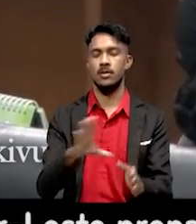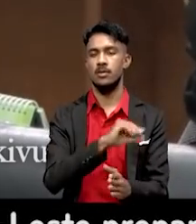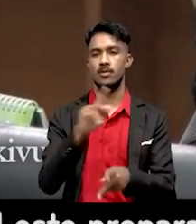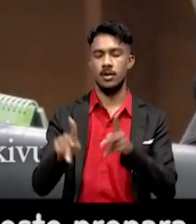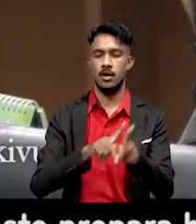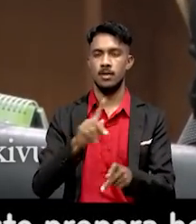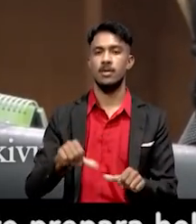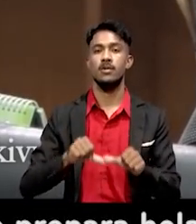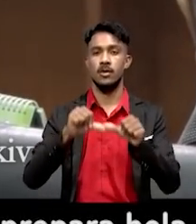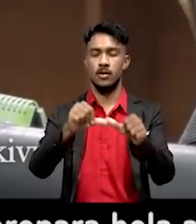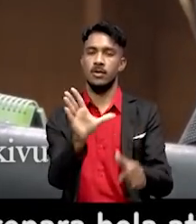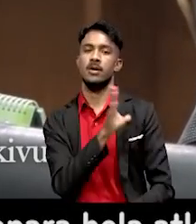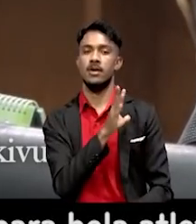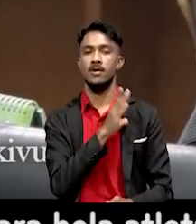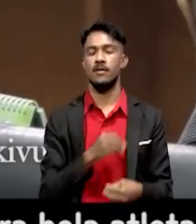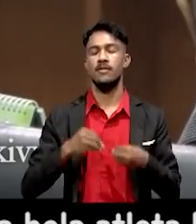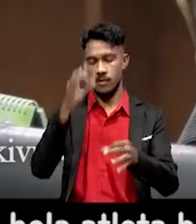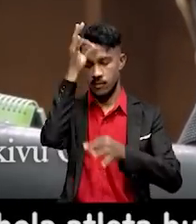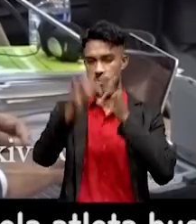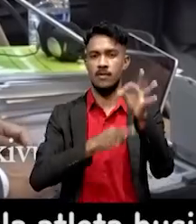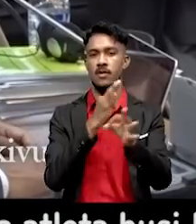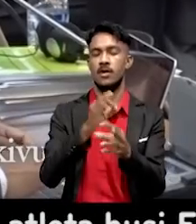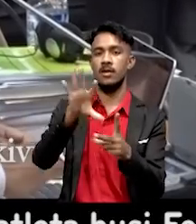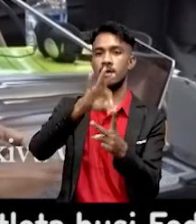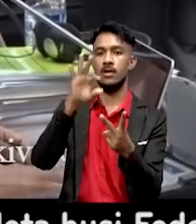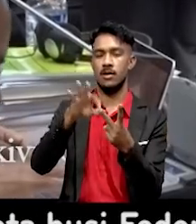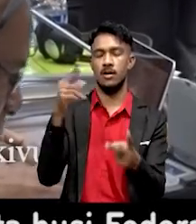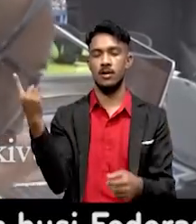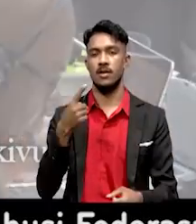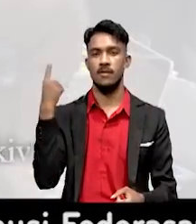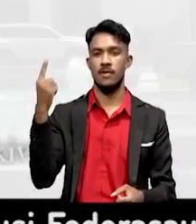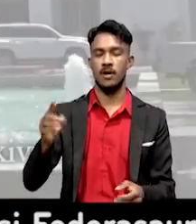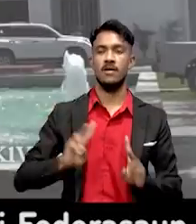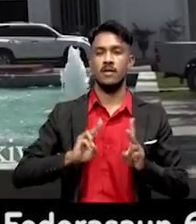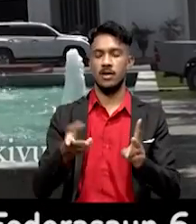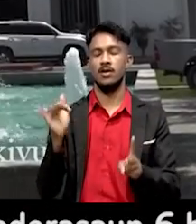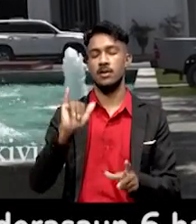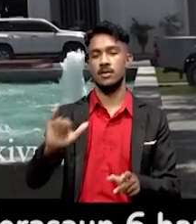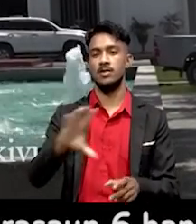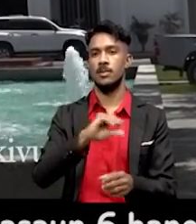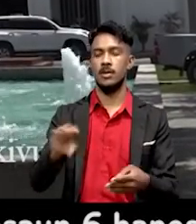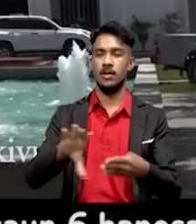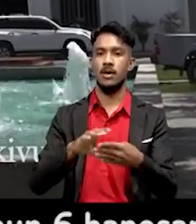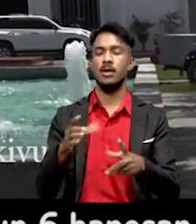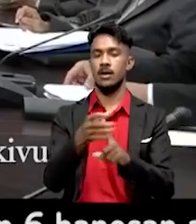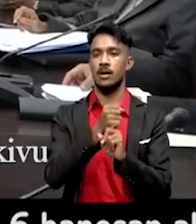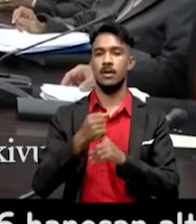rei, tal fiar no hili na fatem geração antigo, ka ema resistência rodicar na fatem ukum.